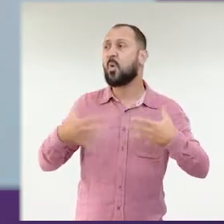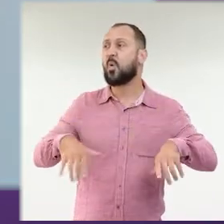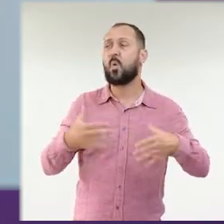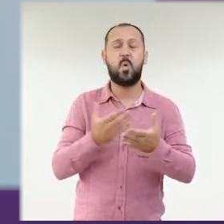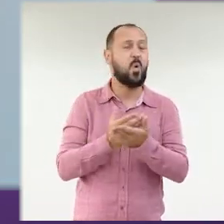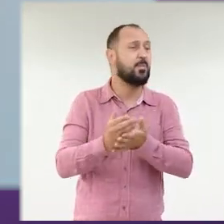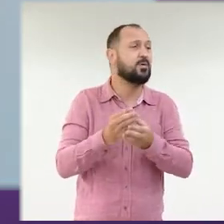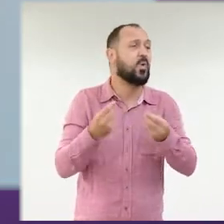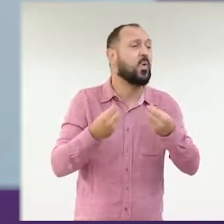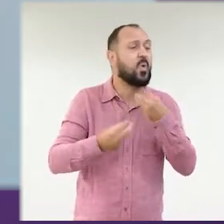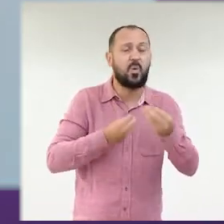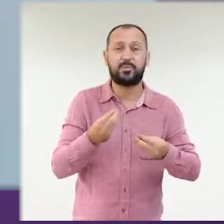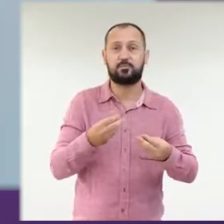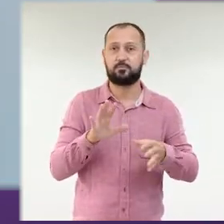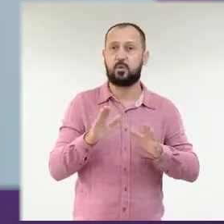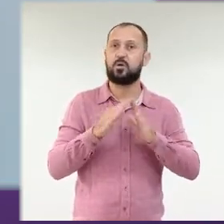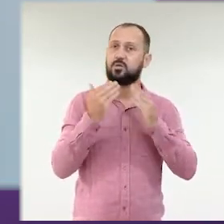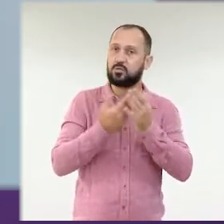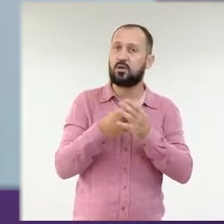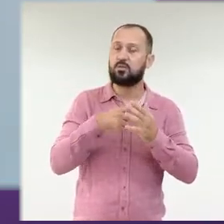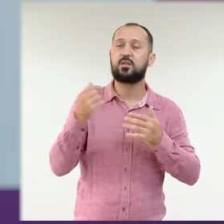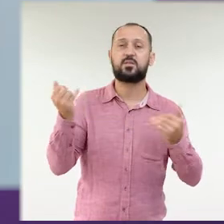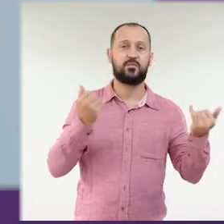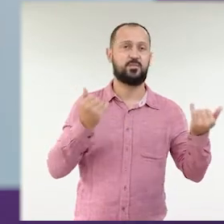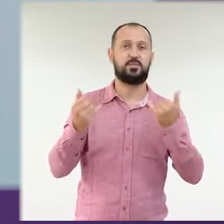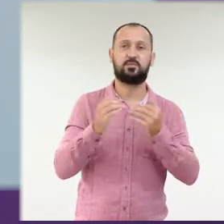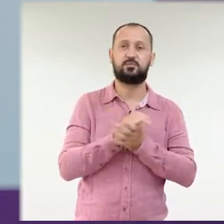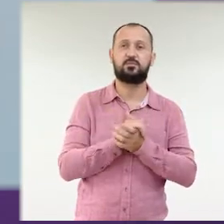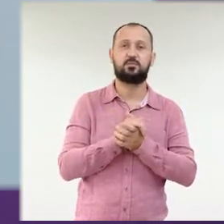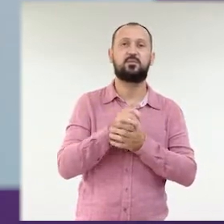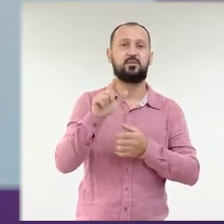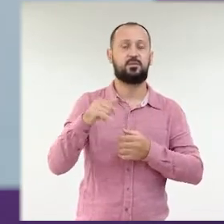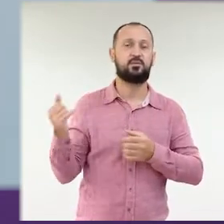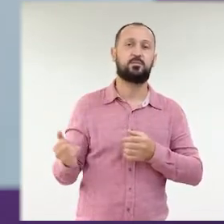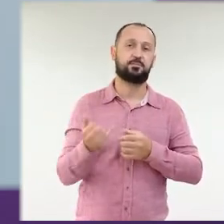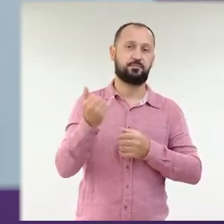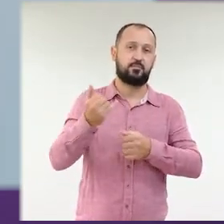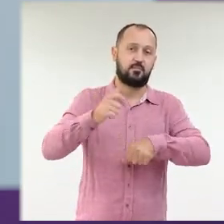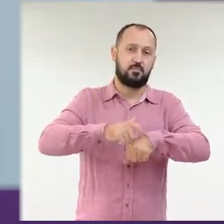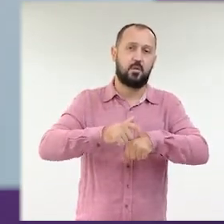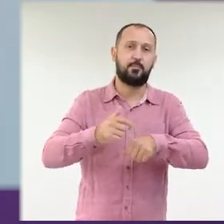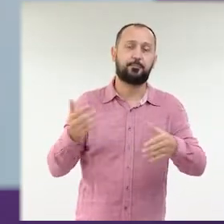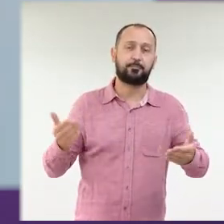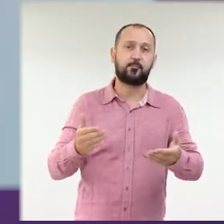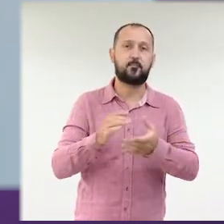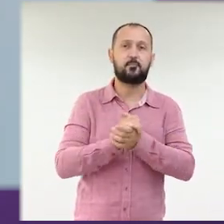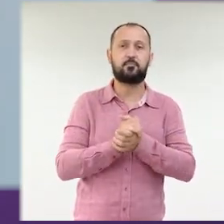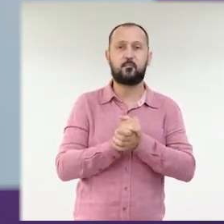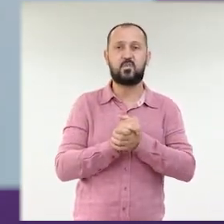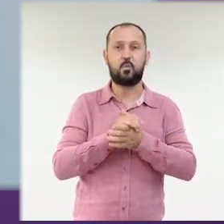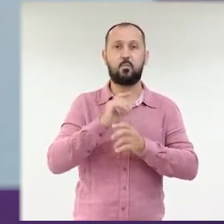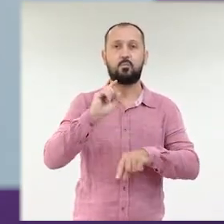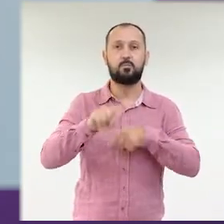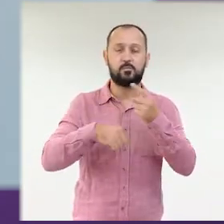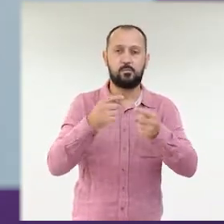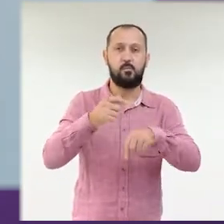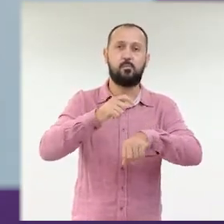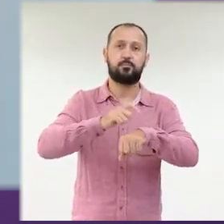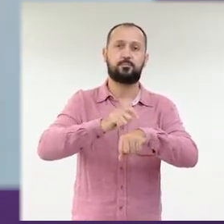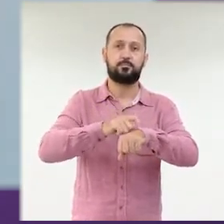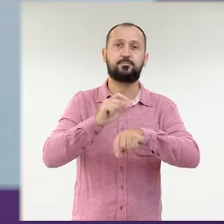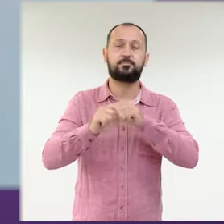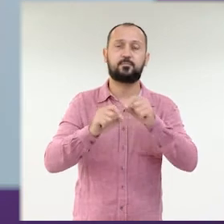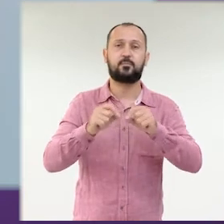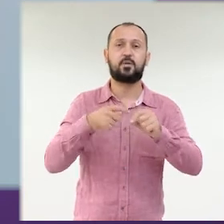nem por onde começar. Então, a escola trazer essa informação, ela é fundamental agora nesse momento e posterior a